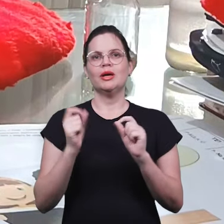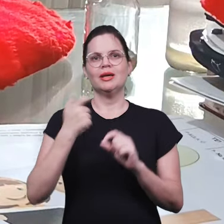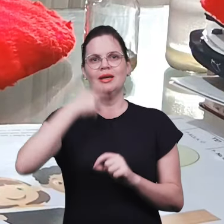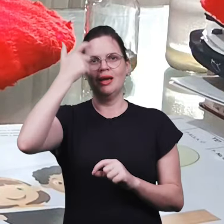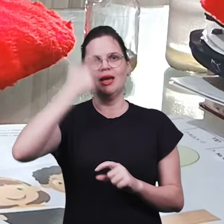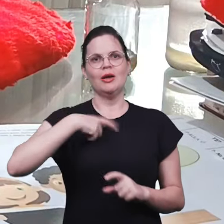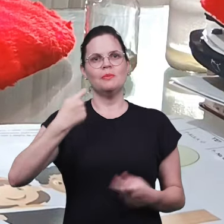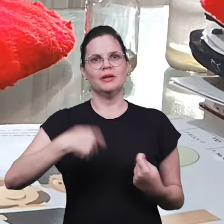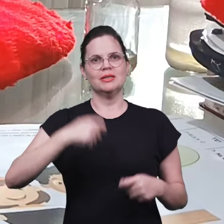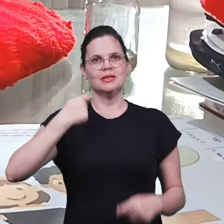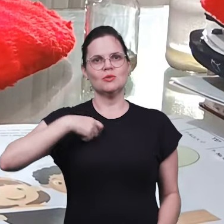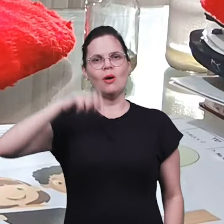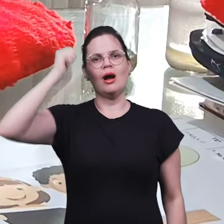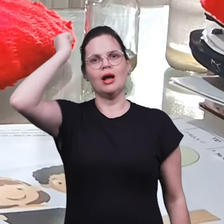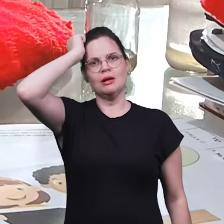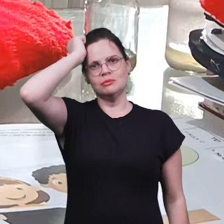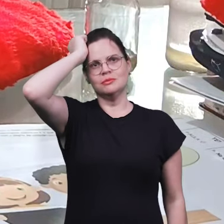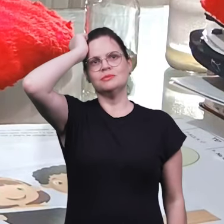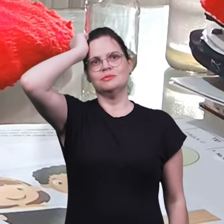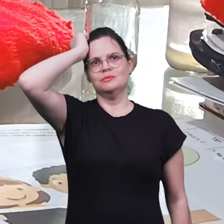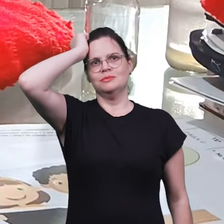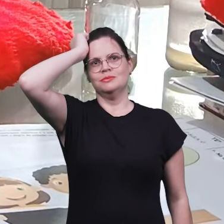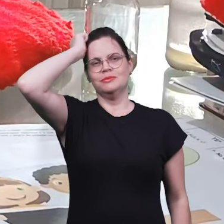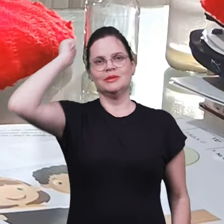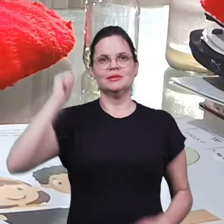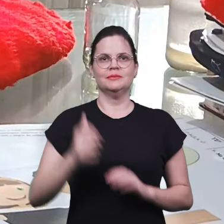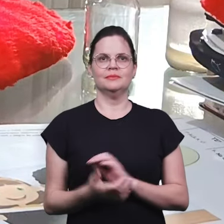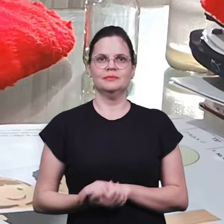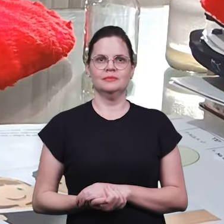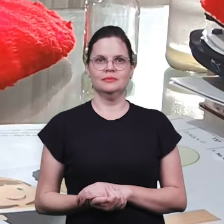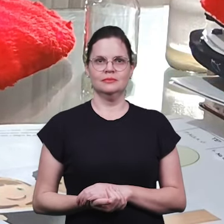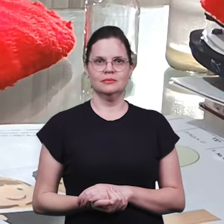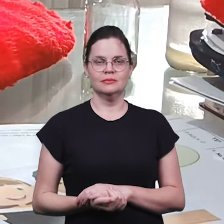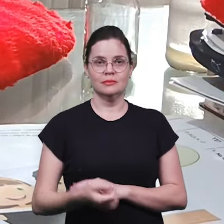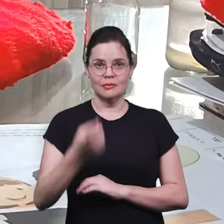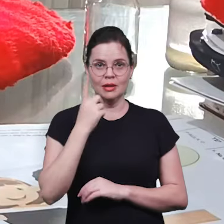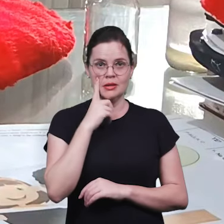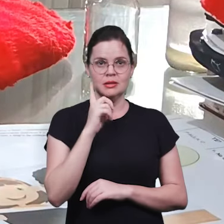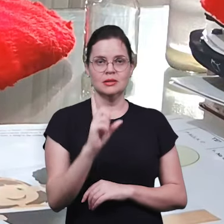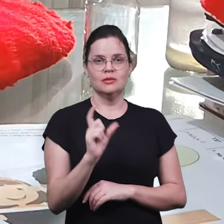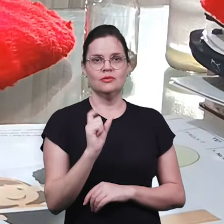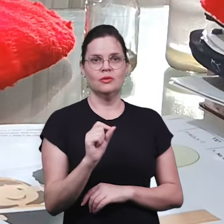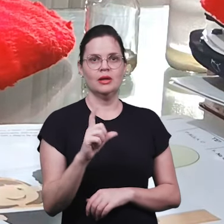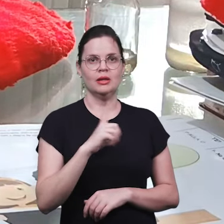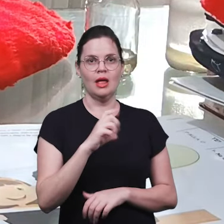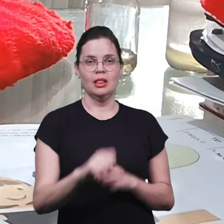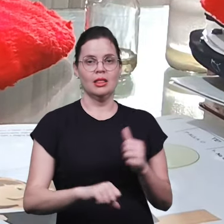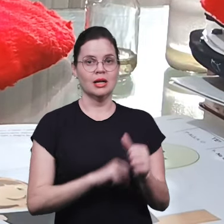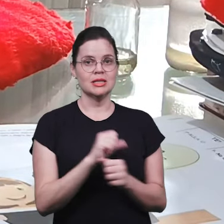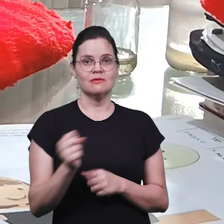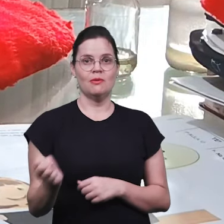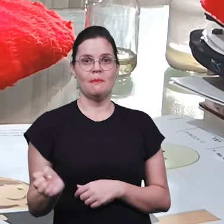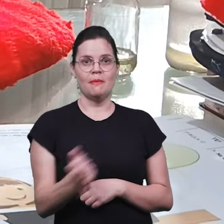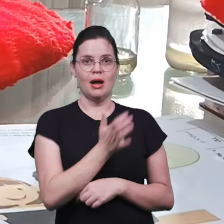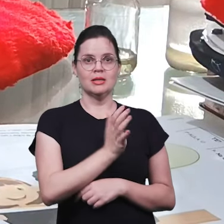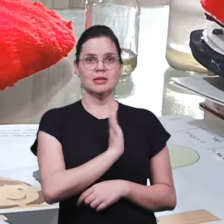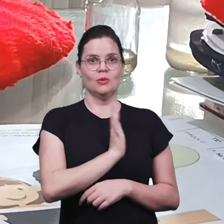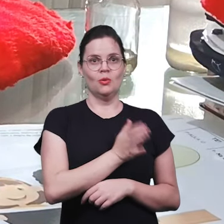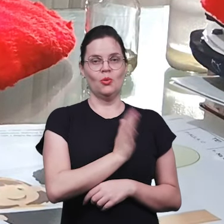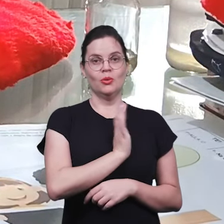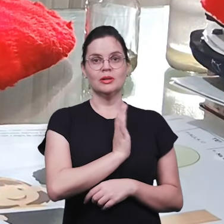ao arrependimento, né? Olha, aqui, ó, acontece, olha, a transformação do nosso